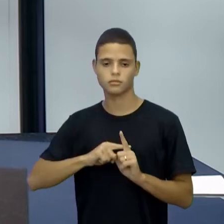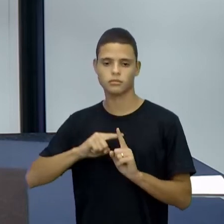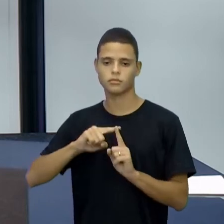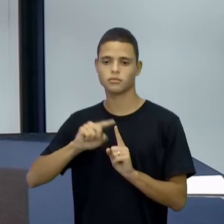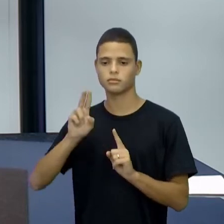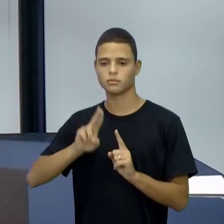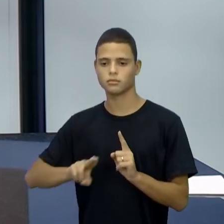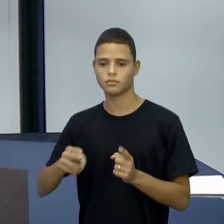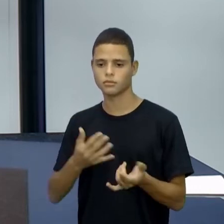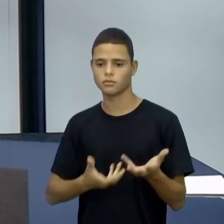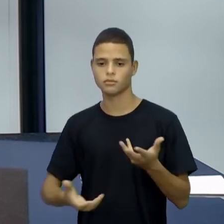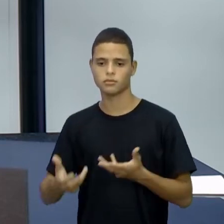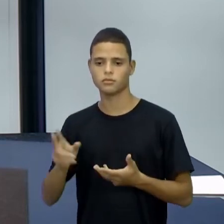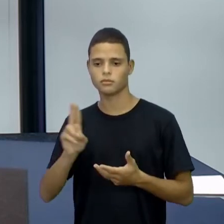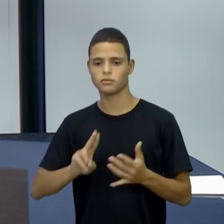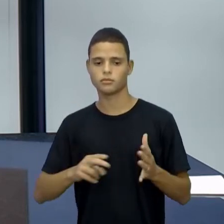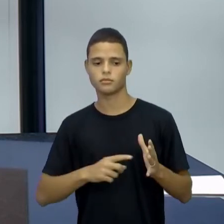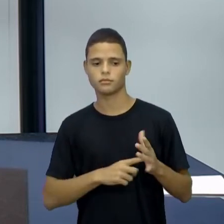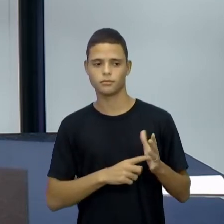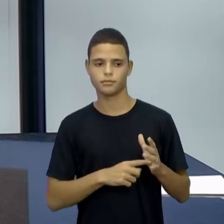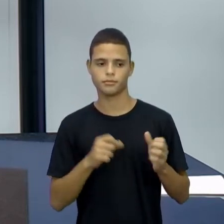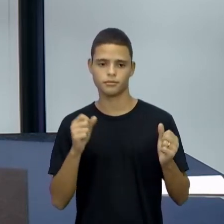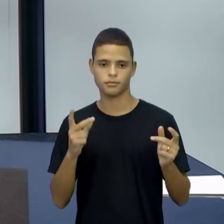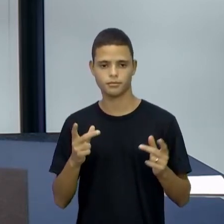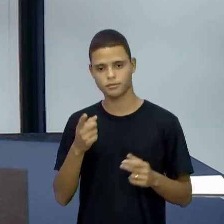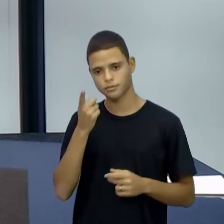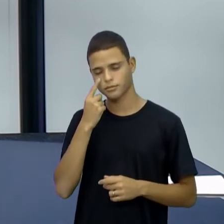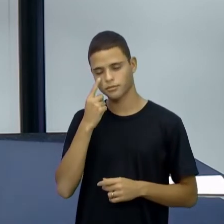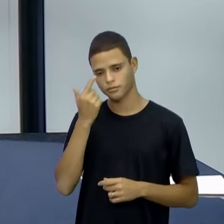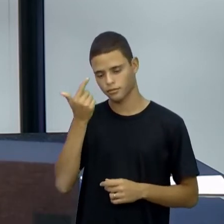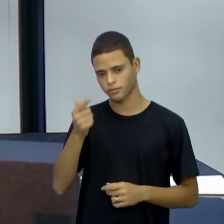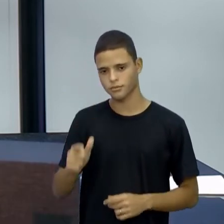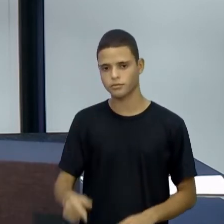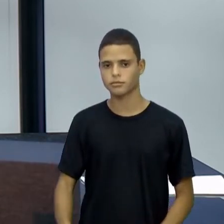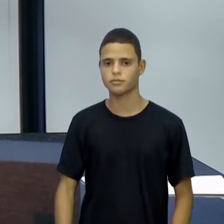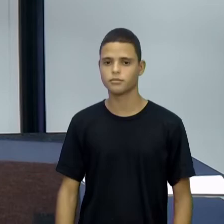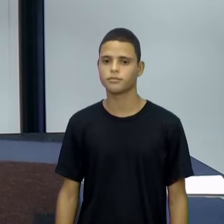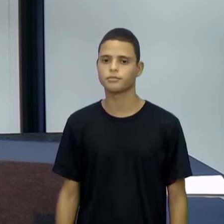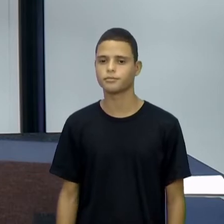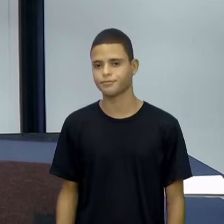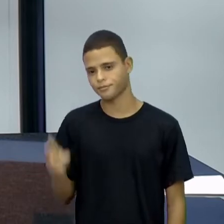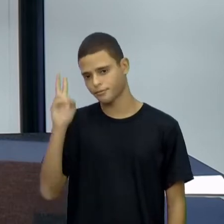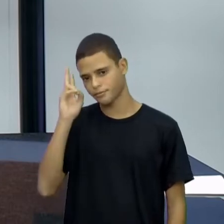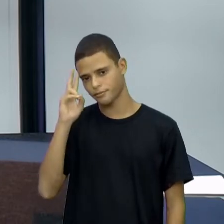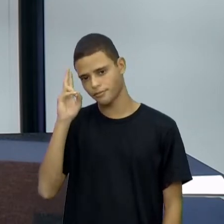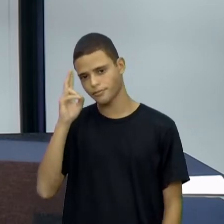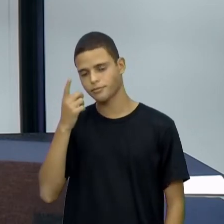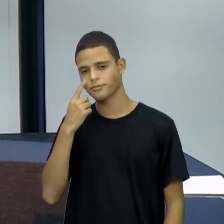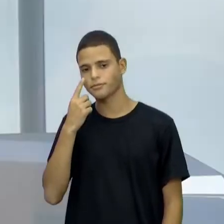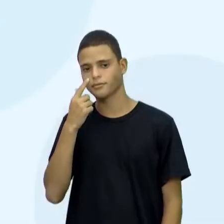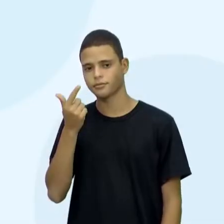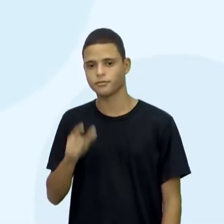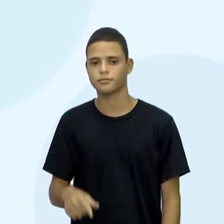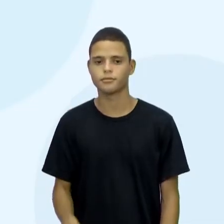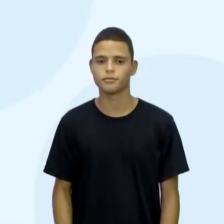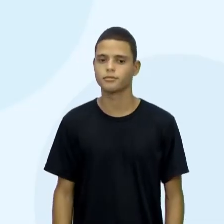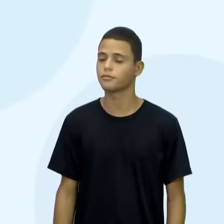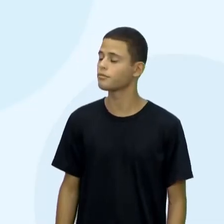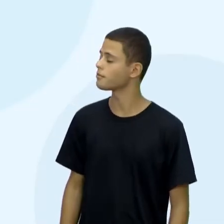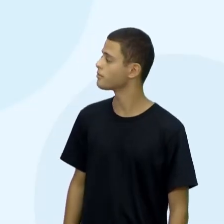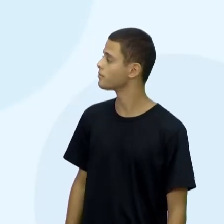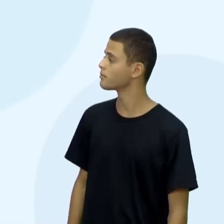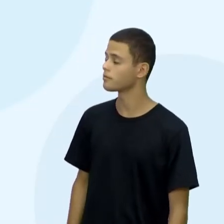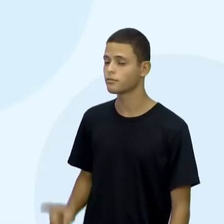para girar essa turbina, tá bom? Vamos relembrar aqui, ó, como ficaram as turbinas, daqui a pouco eu volto ao simulador.